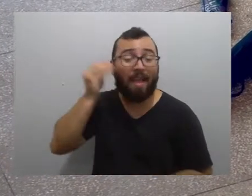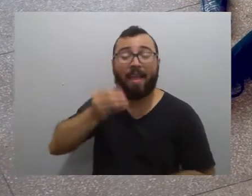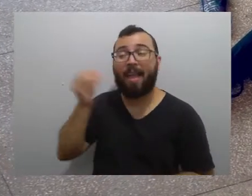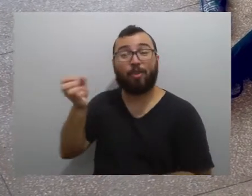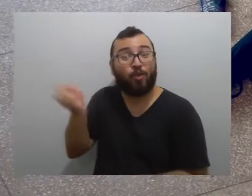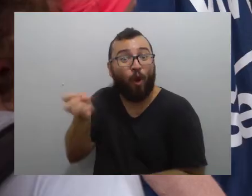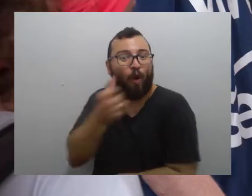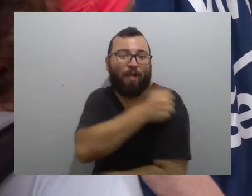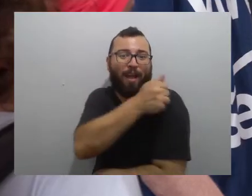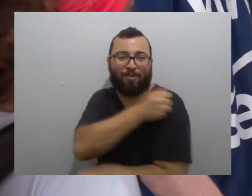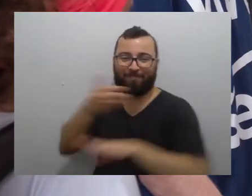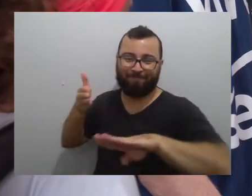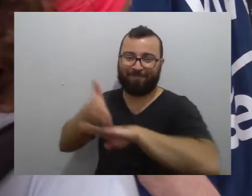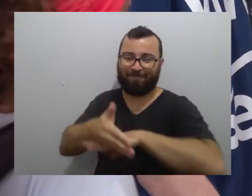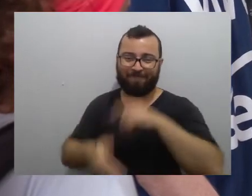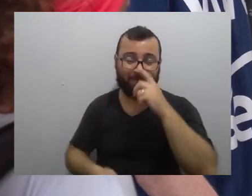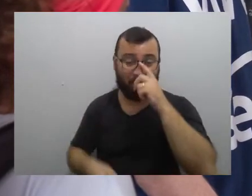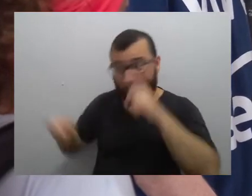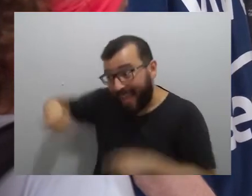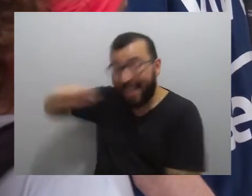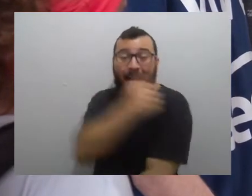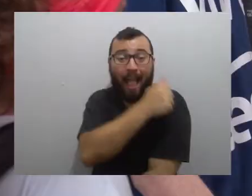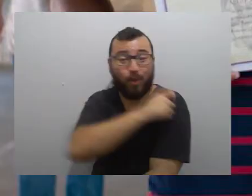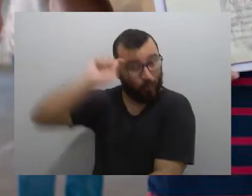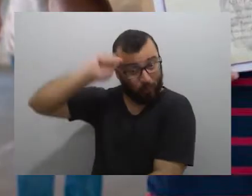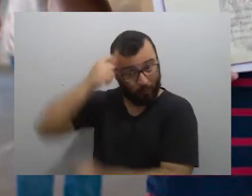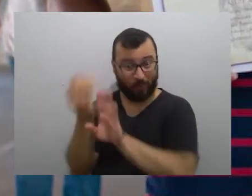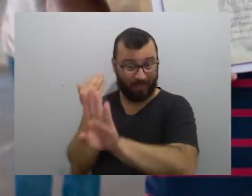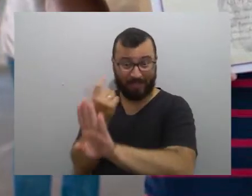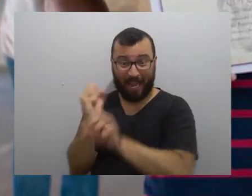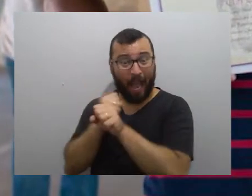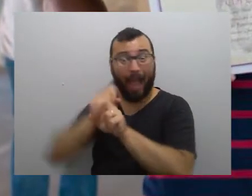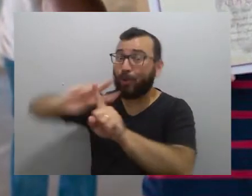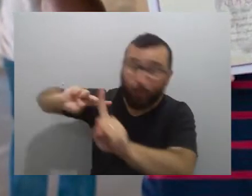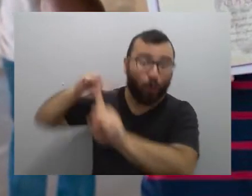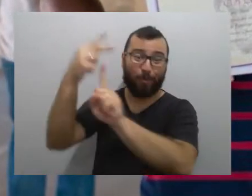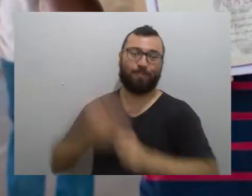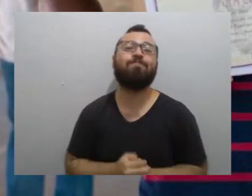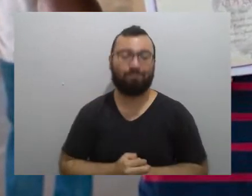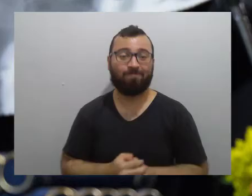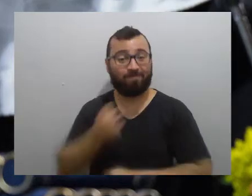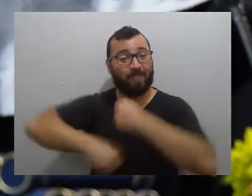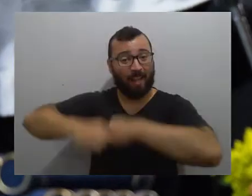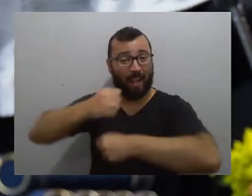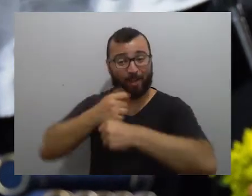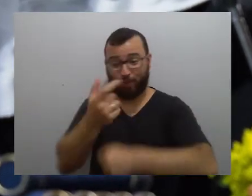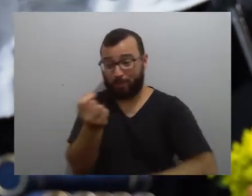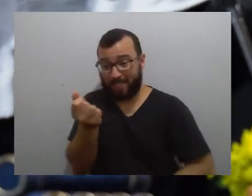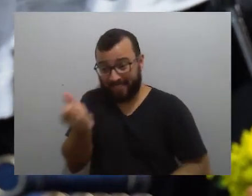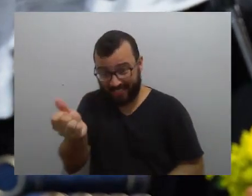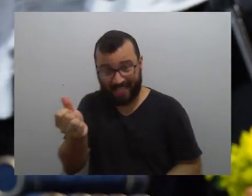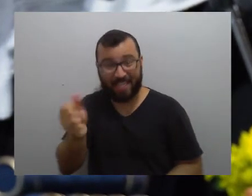dos ingressantes na UFRJ, como é na população brasileira. Ao mesmo tempo, com as cotas,